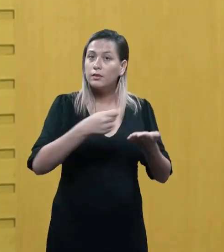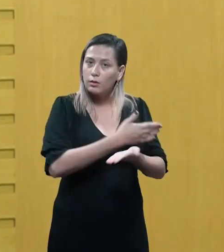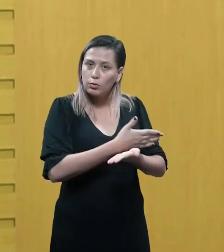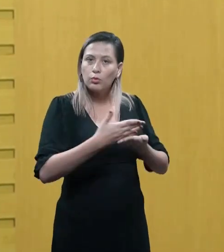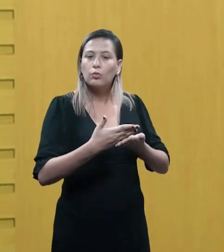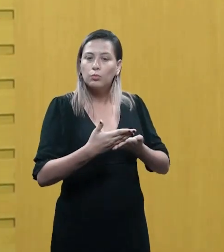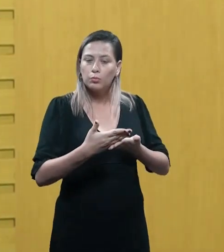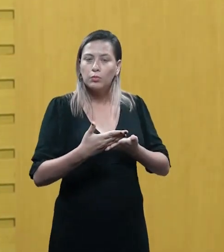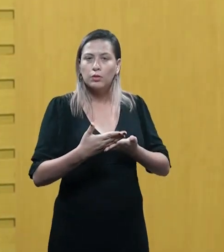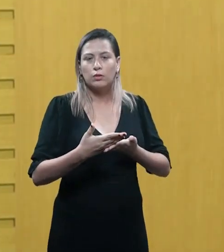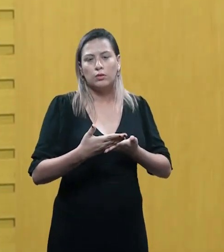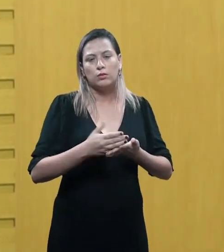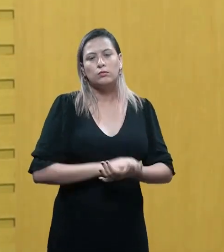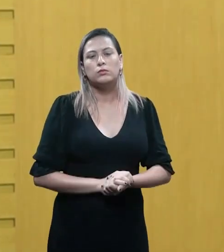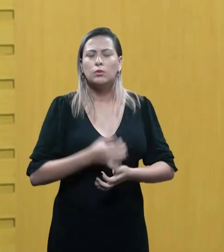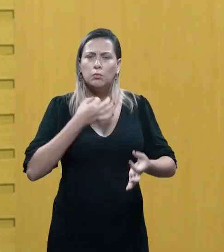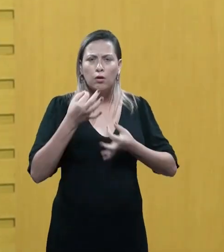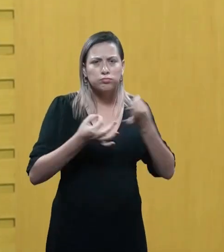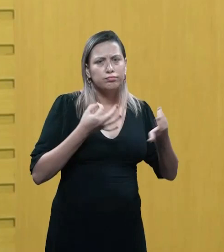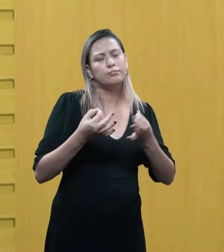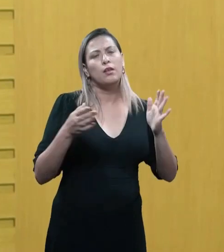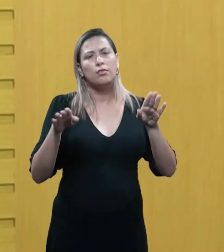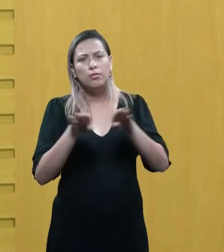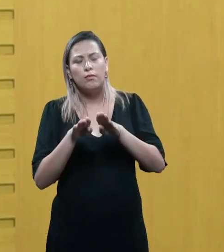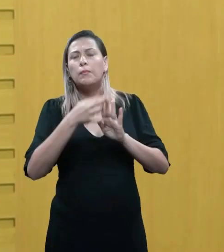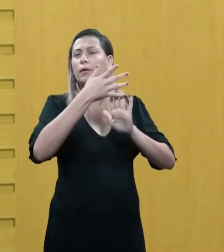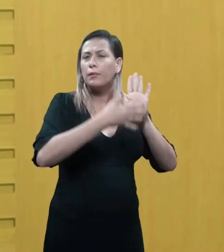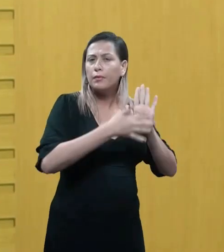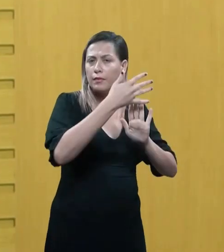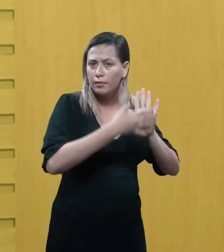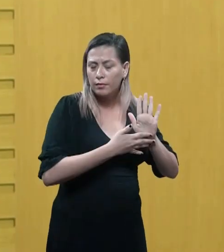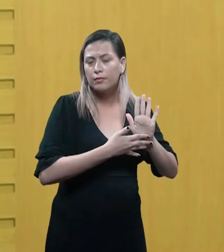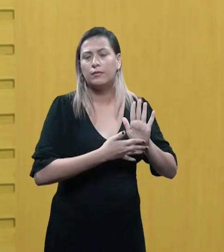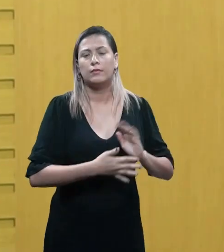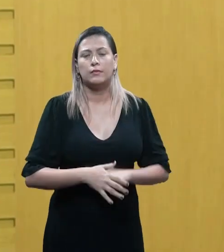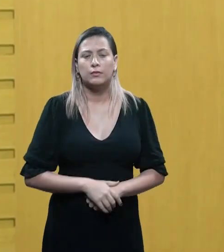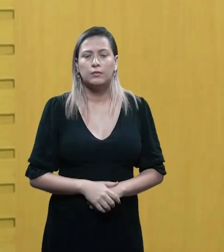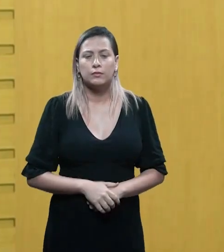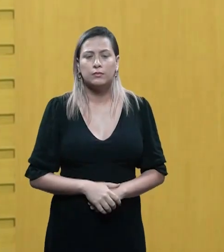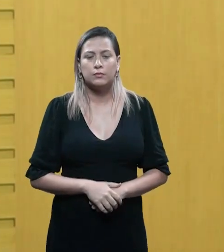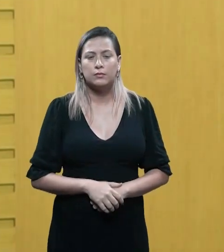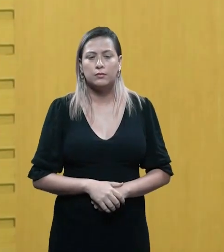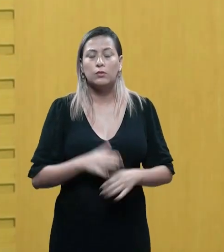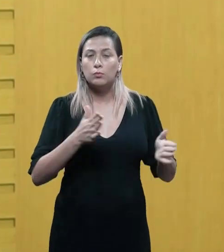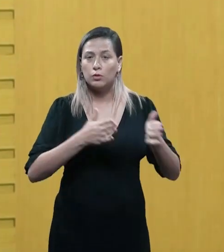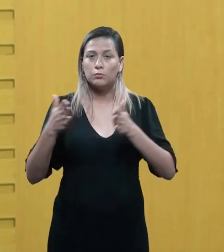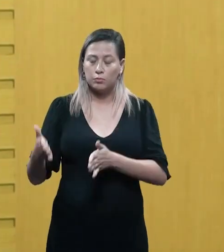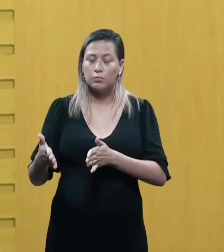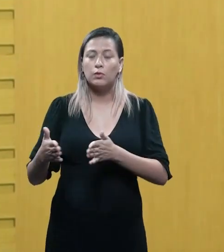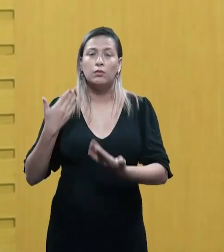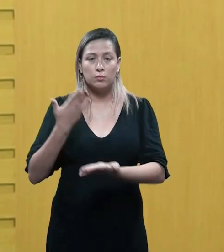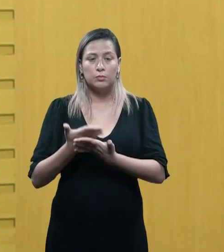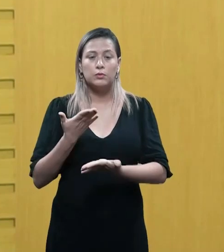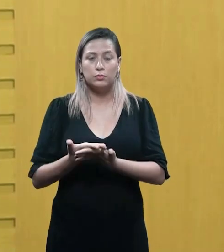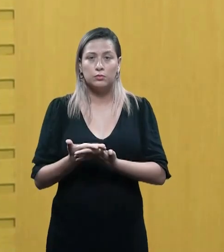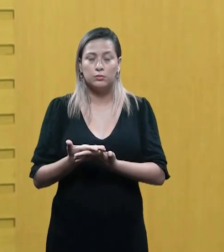maneira escrita inicialmente, através de um argumento, de um roteiro, né? A gente vai ver cada um desses elementos no